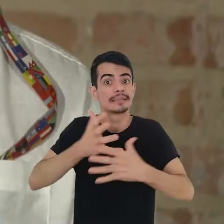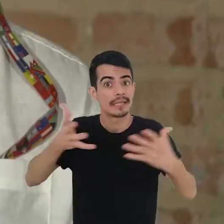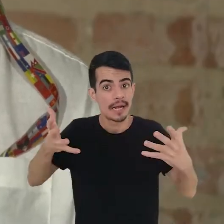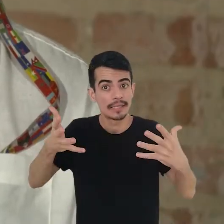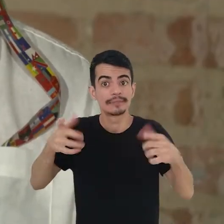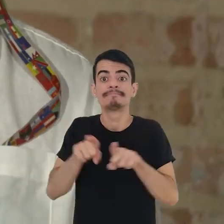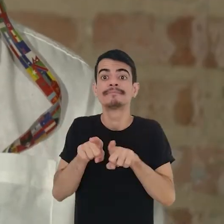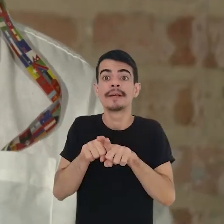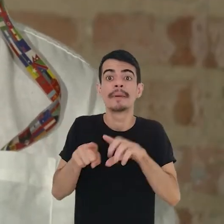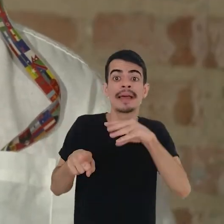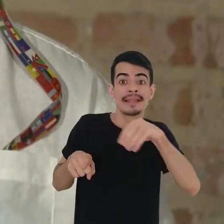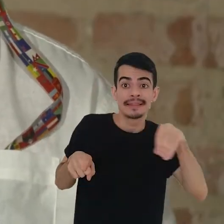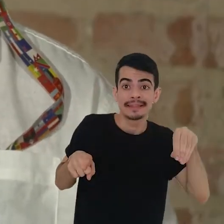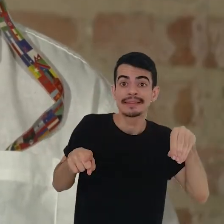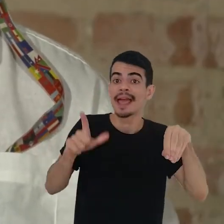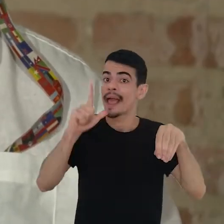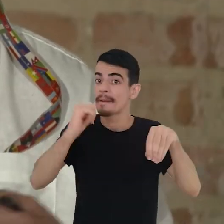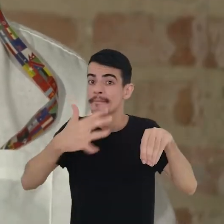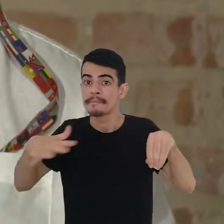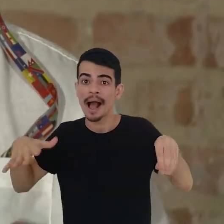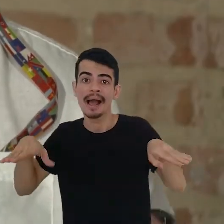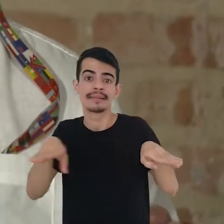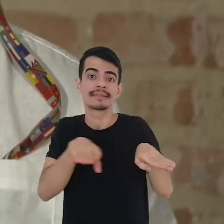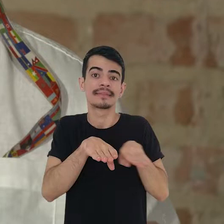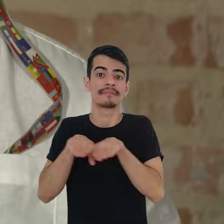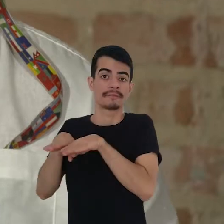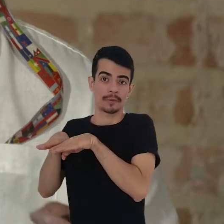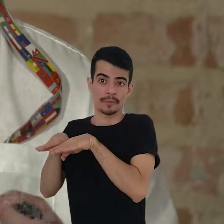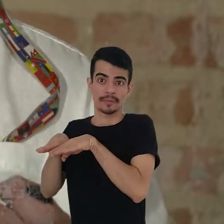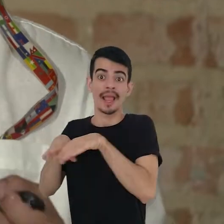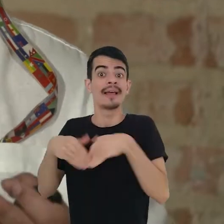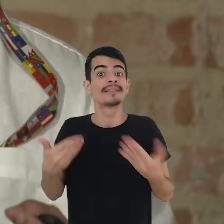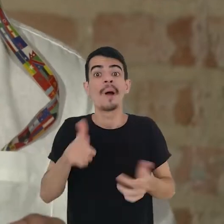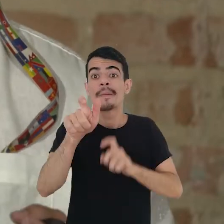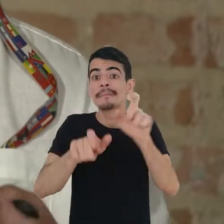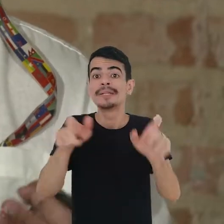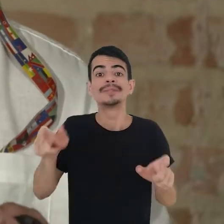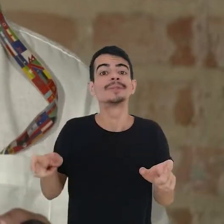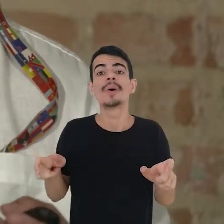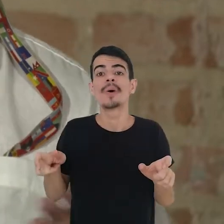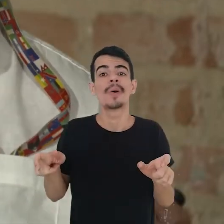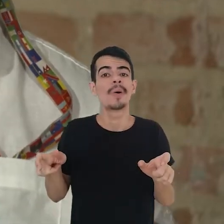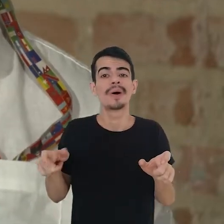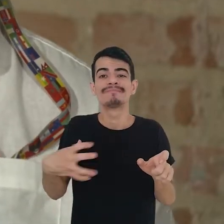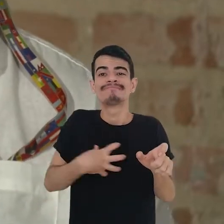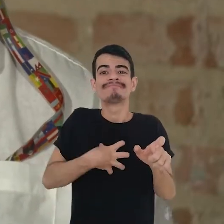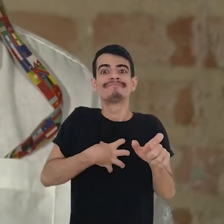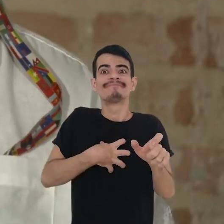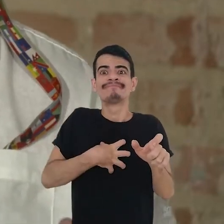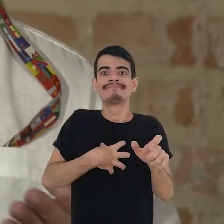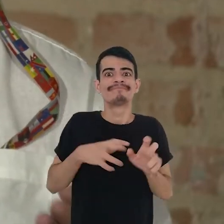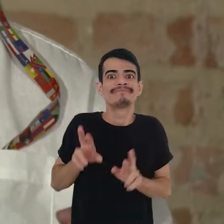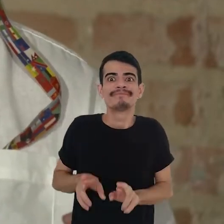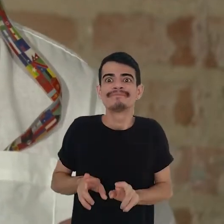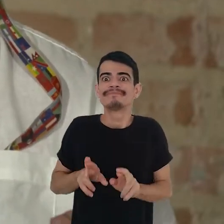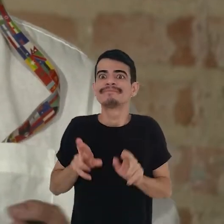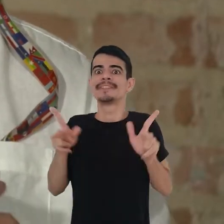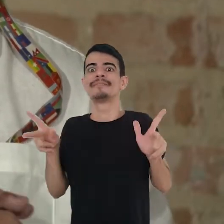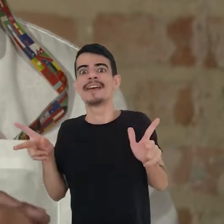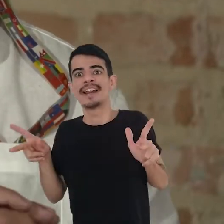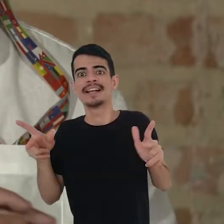mar. E uma pessoa do público quase não tem uma percepção tão clara de